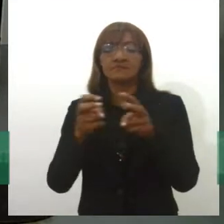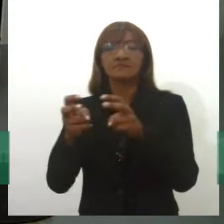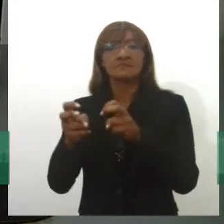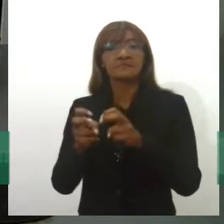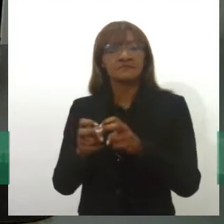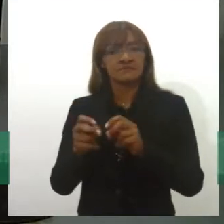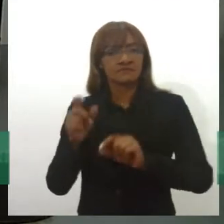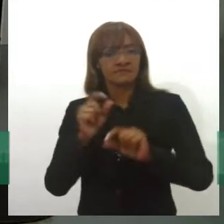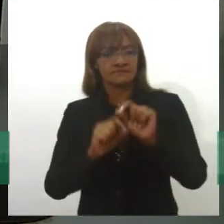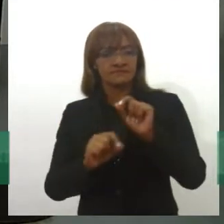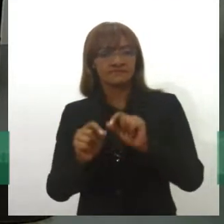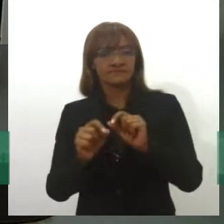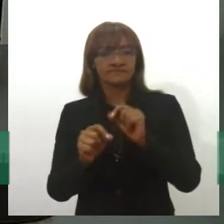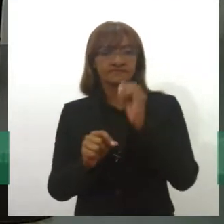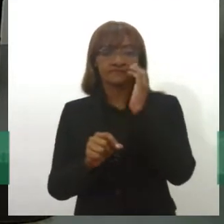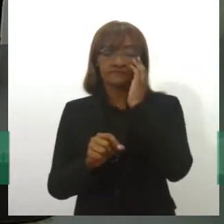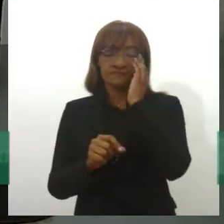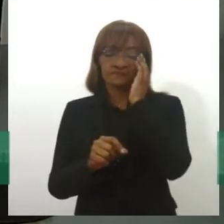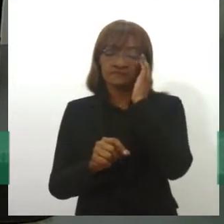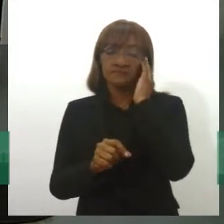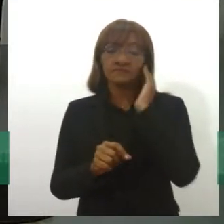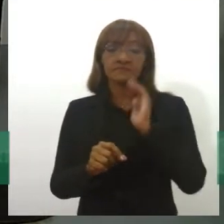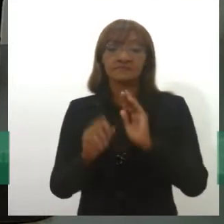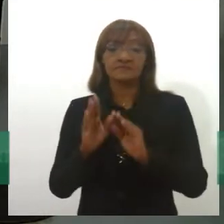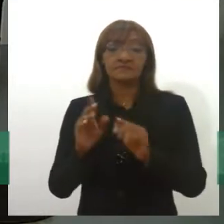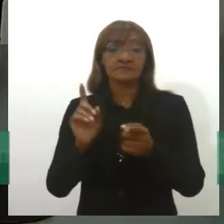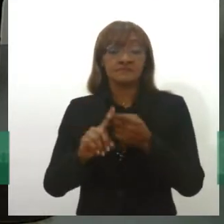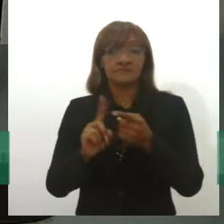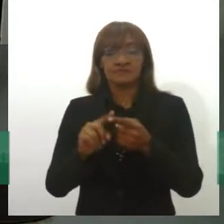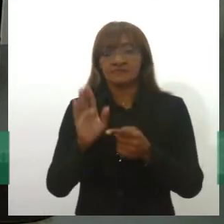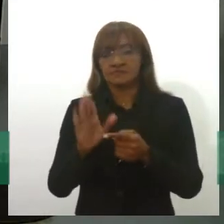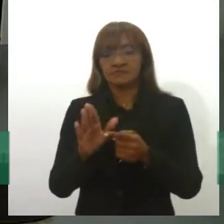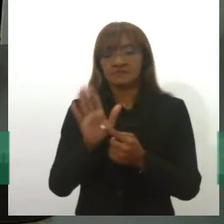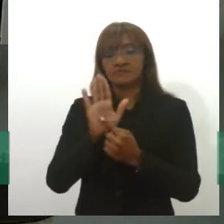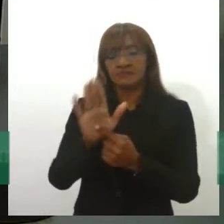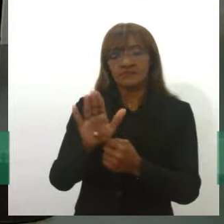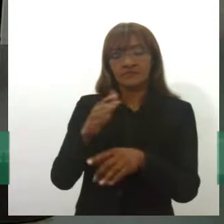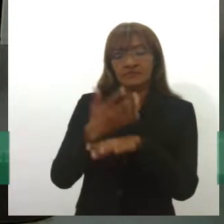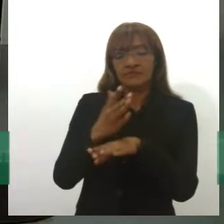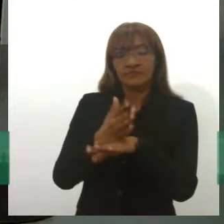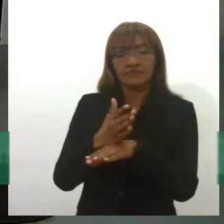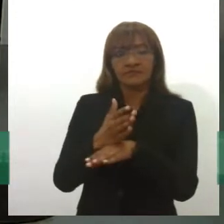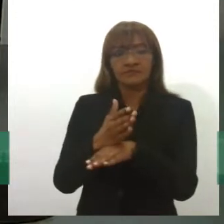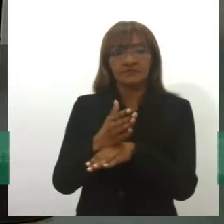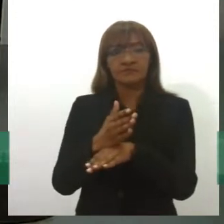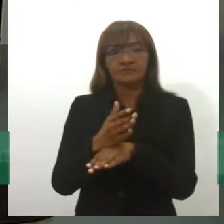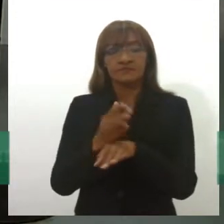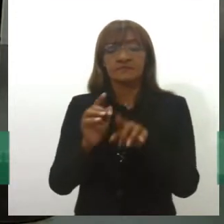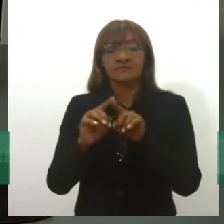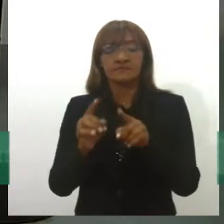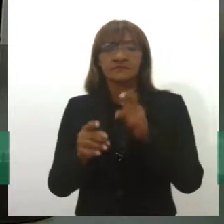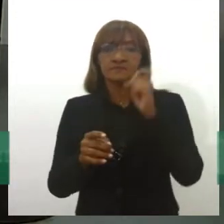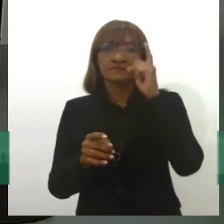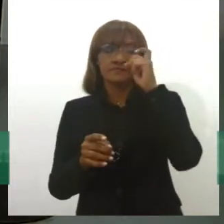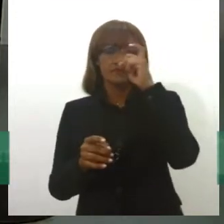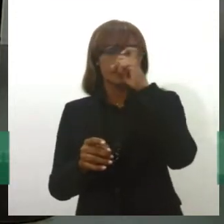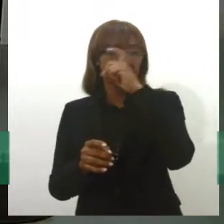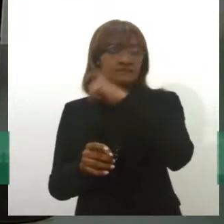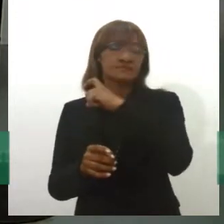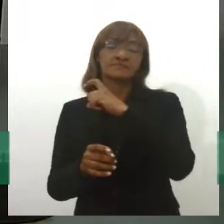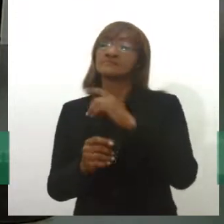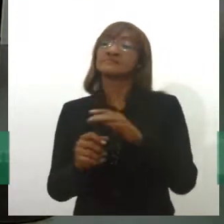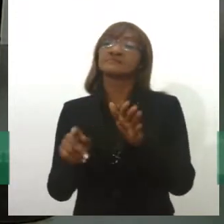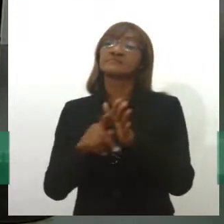disso na prática. Só que, como eu falei, é um pleito muito antigo da indústria,